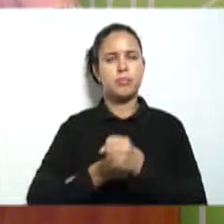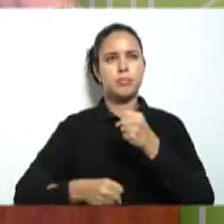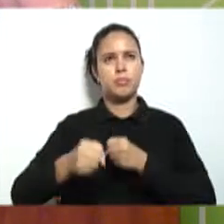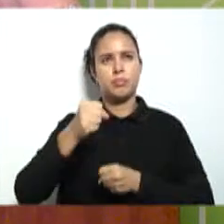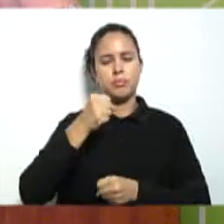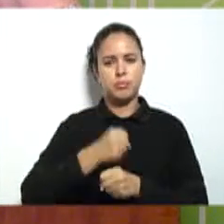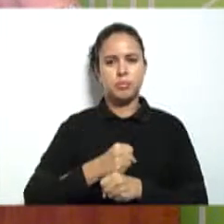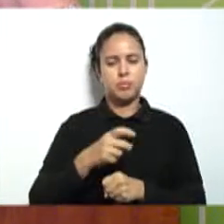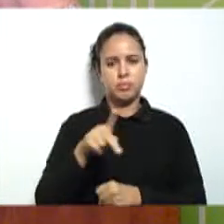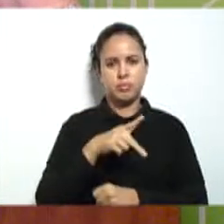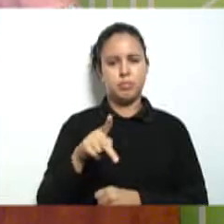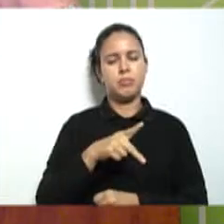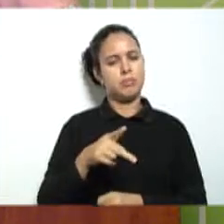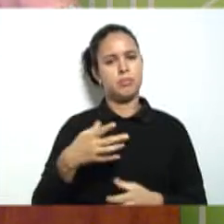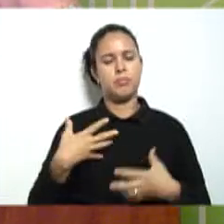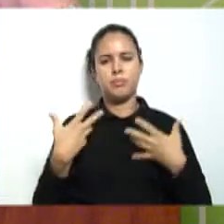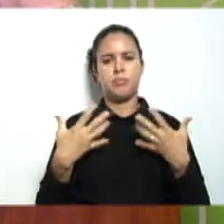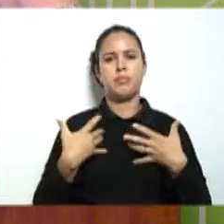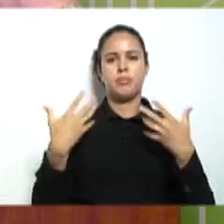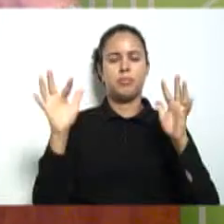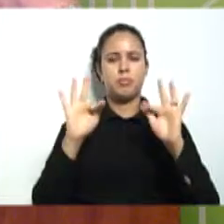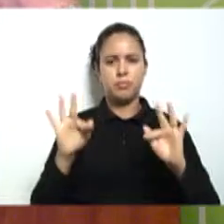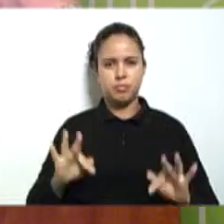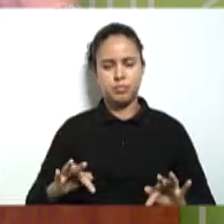os professores ficaram bem felizes de ver os